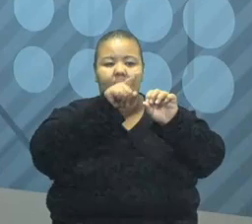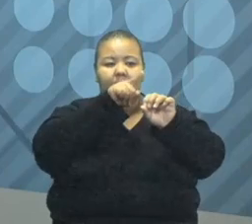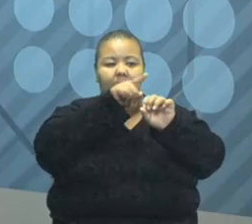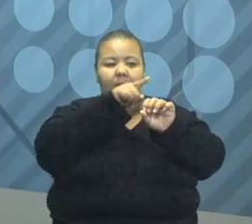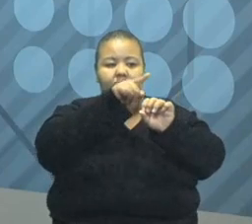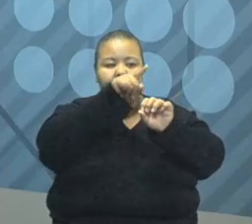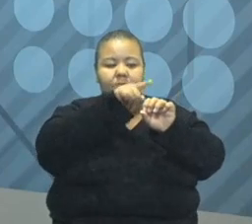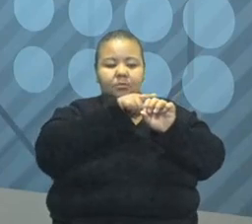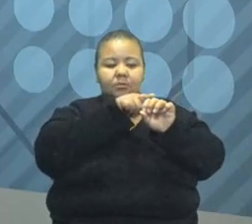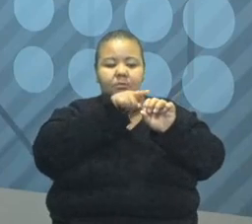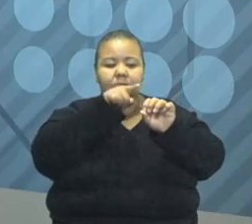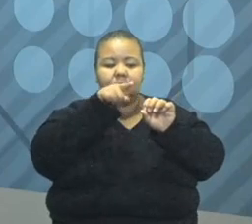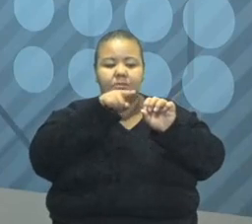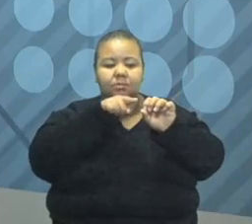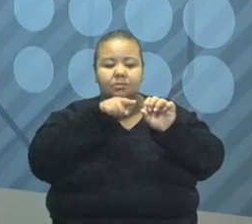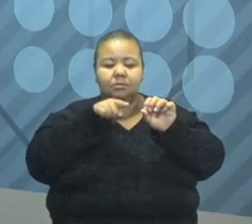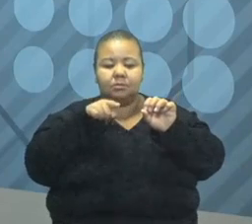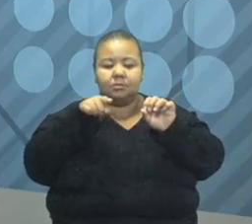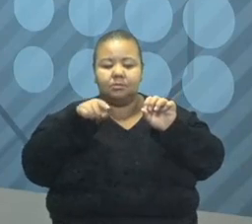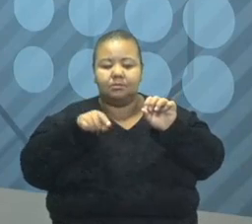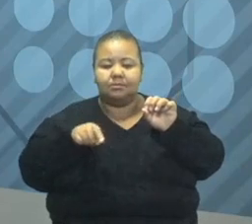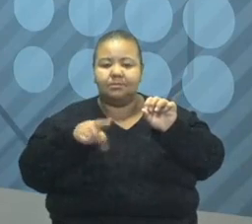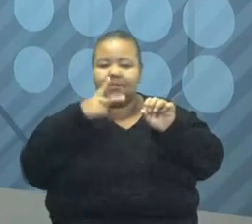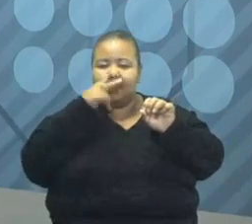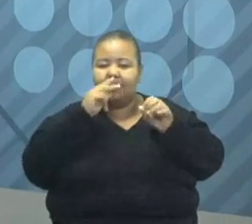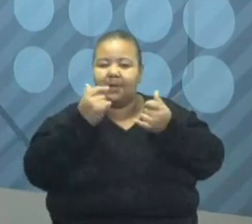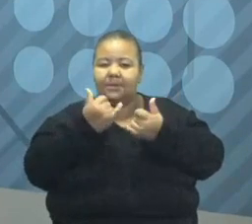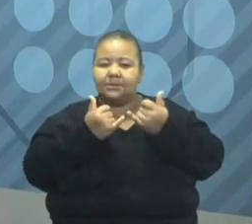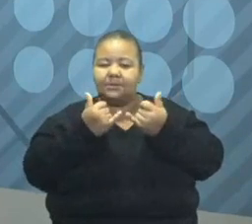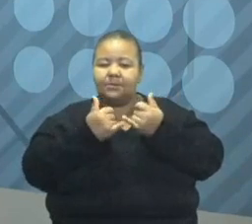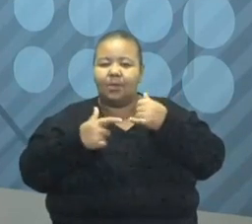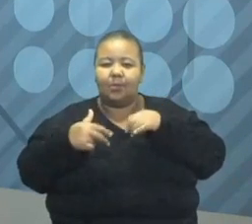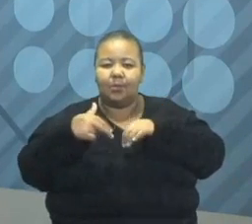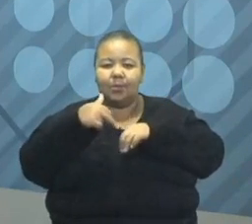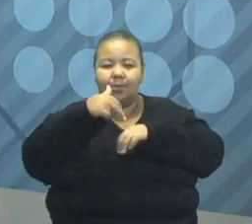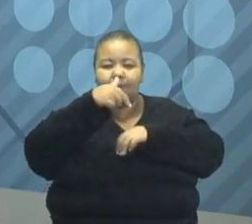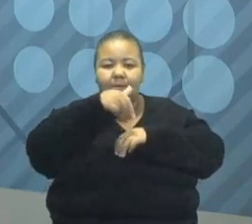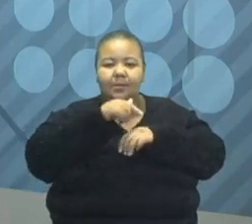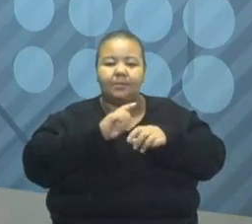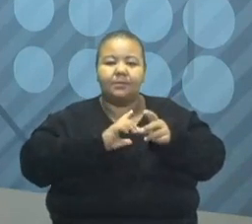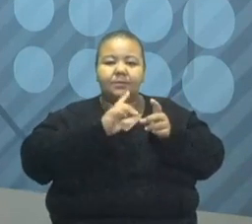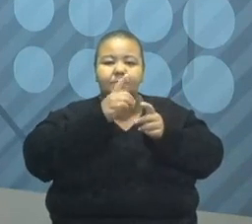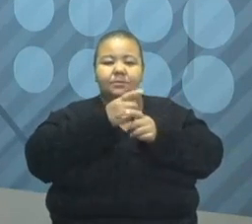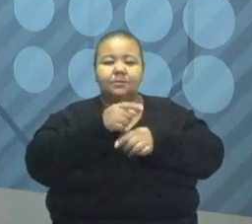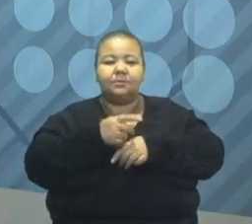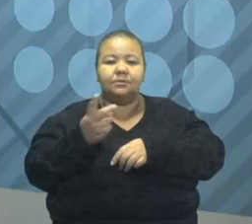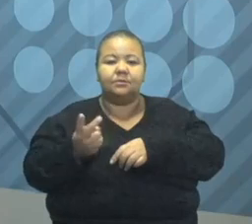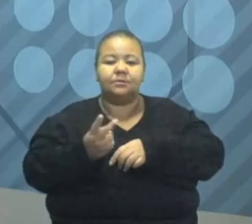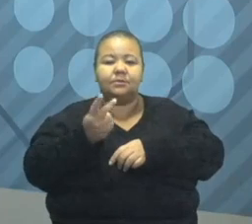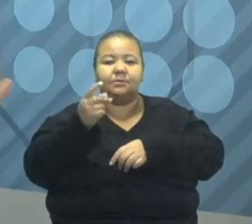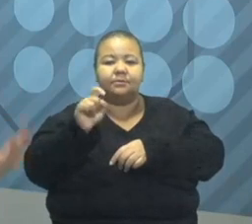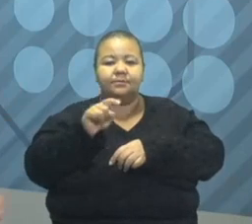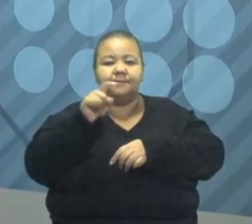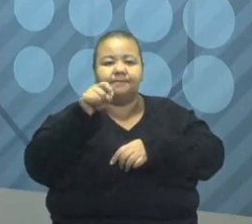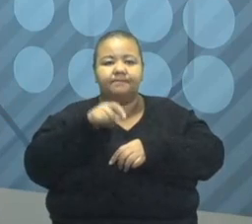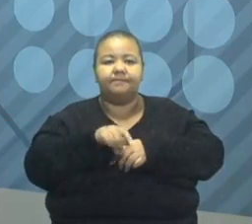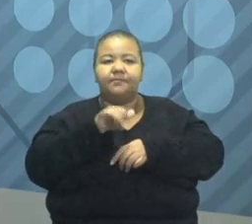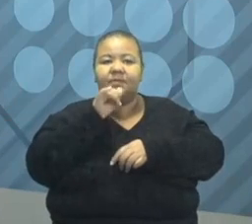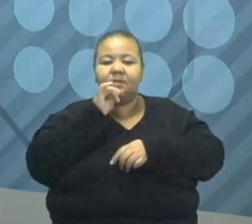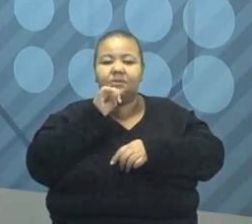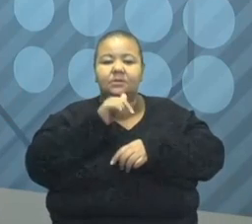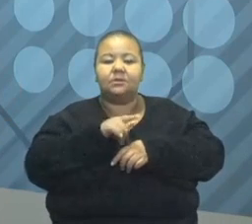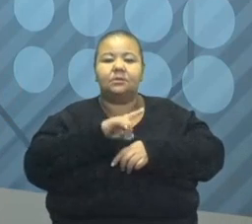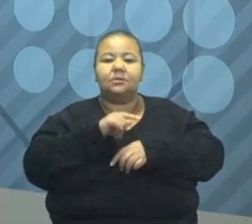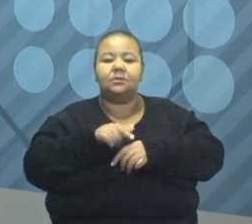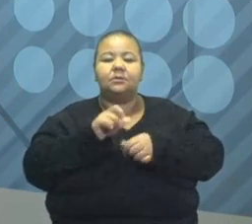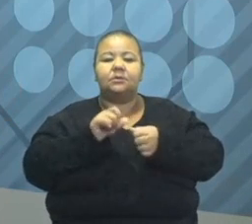vai deixar tudo nulos aqueles valores para se encontrar um valor da nossa incógnita. Nesse caso aqui, o nosso sistema ele